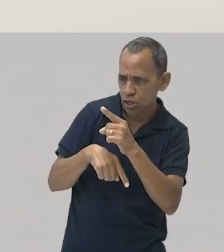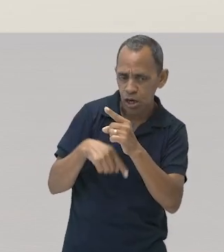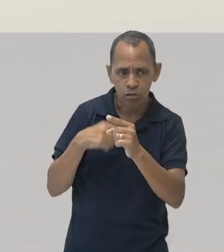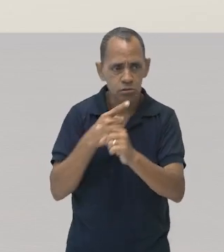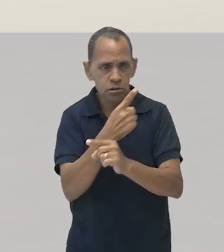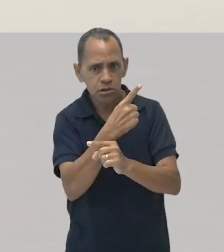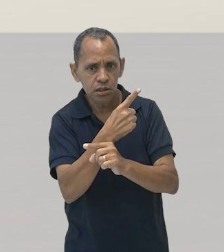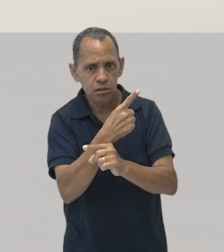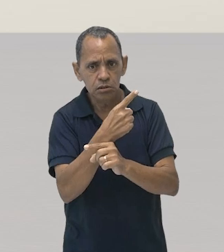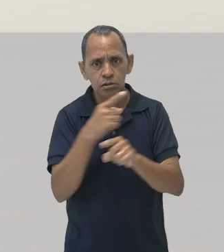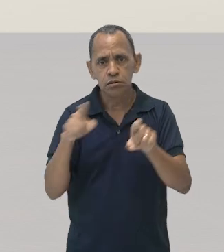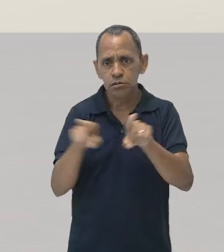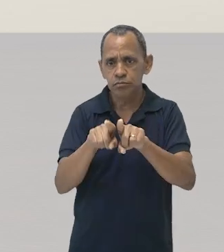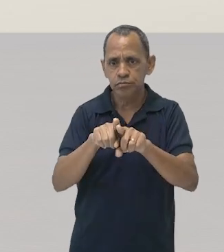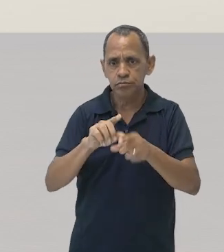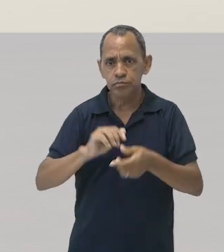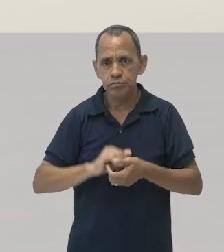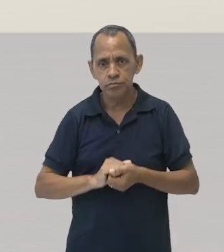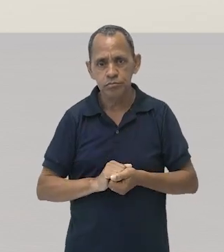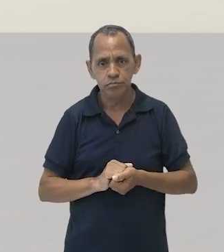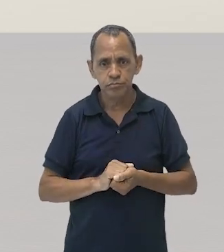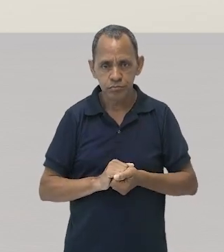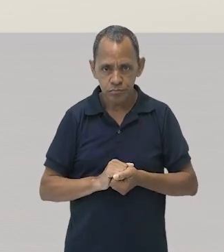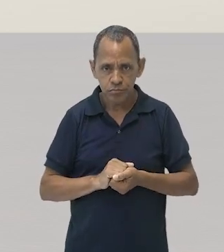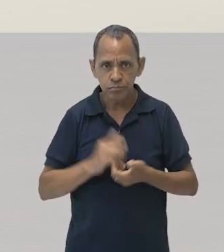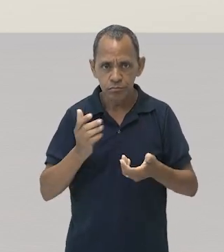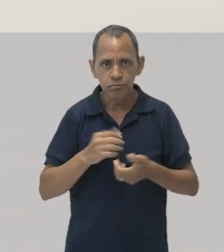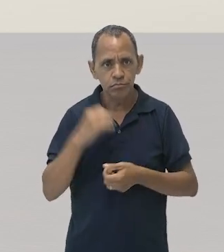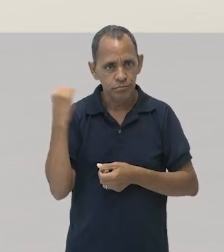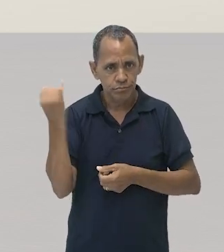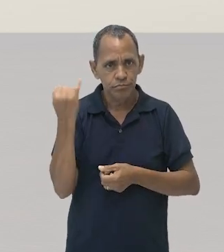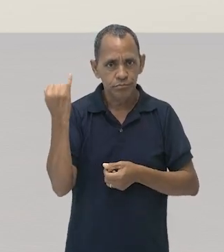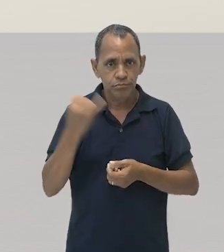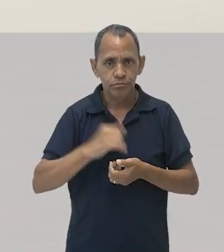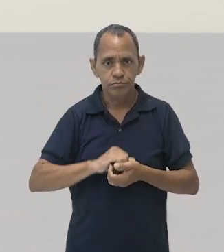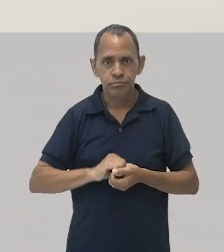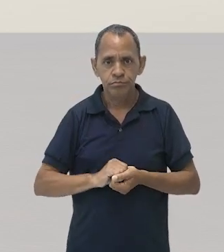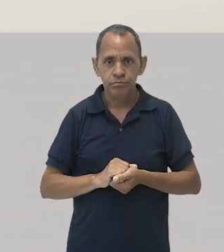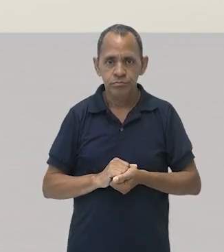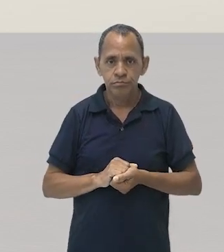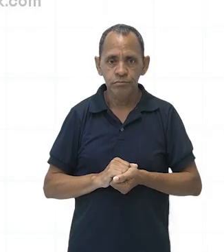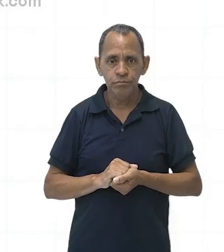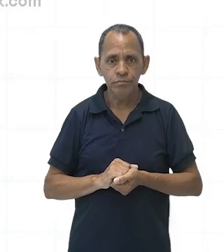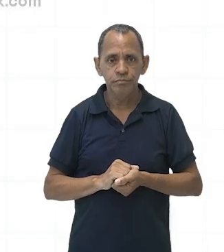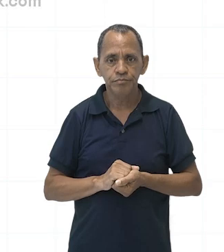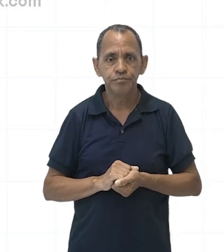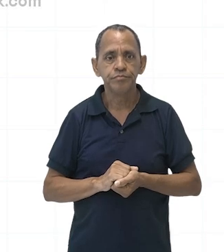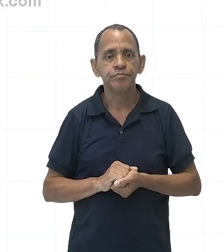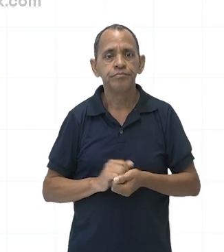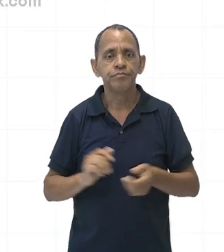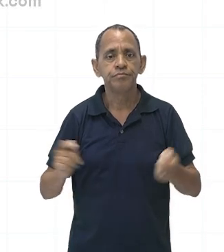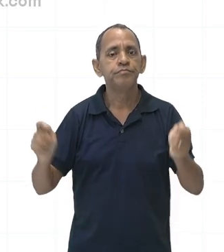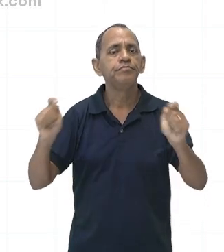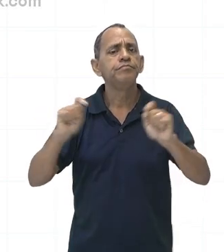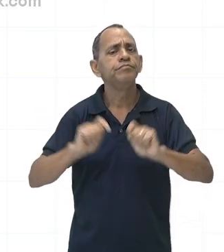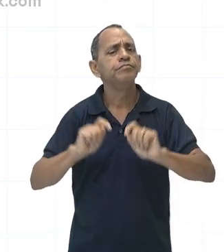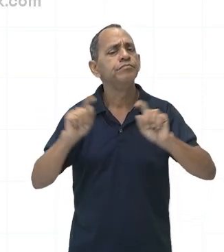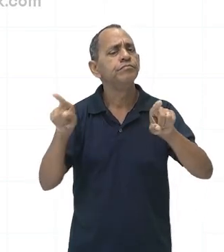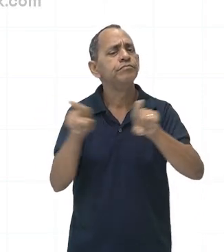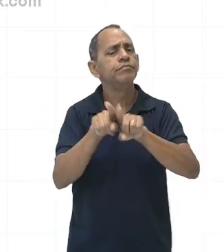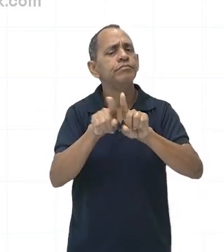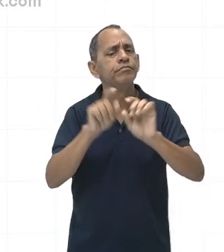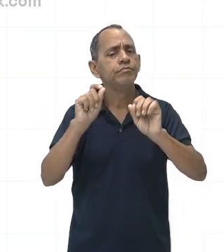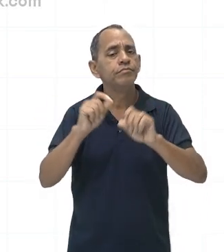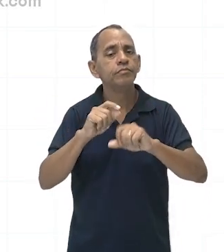da noção do espaço é muito importante. Outra capacidade é a noção do